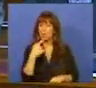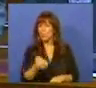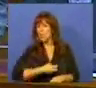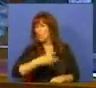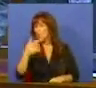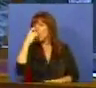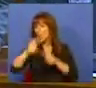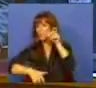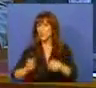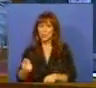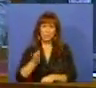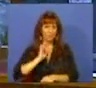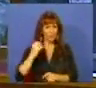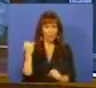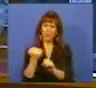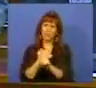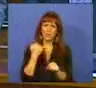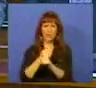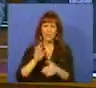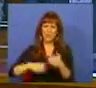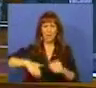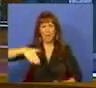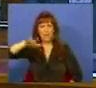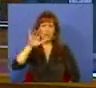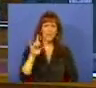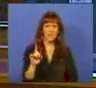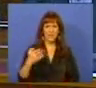muitas das pessoas terão que trabalhar até aos